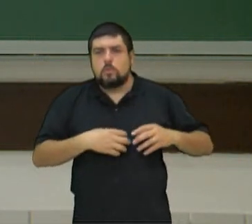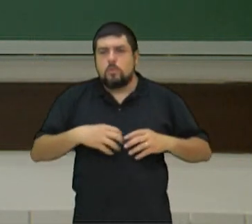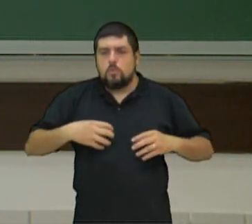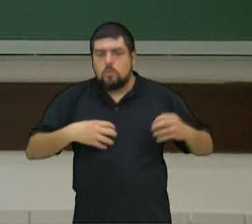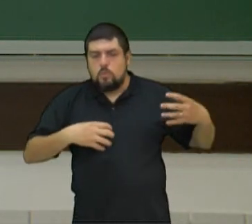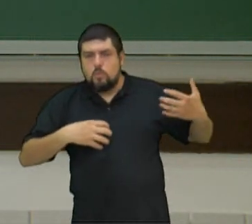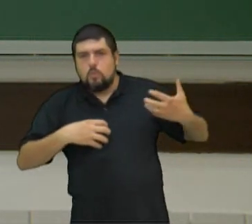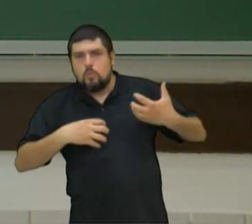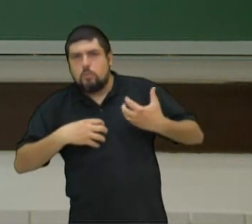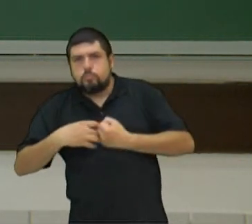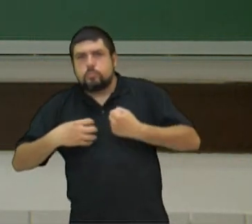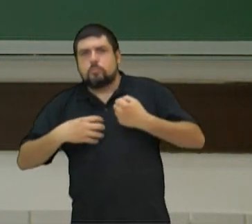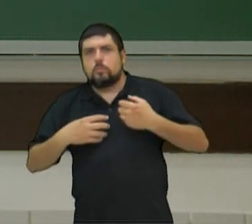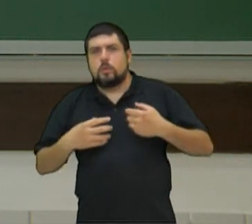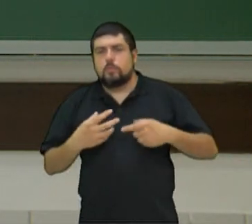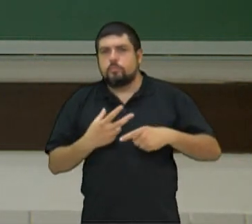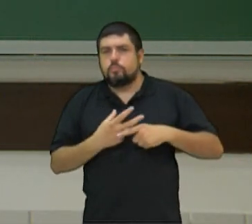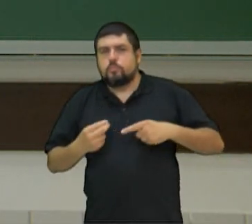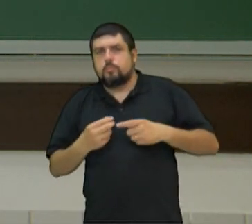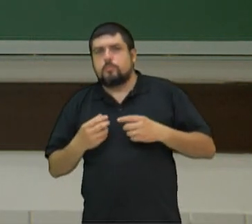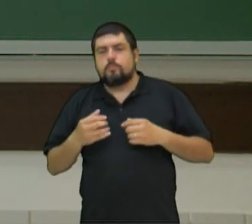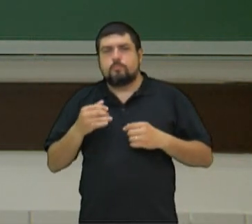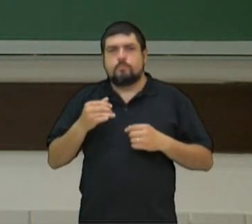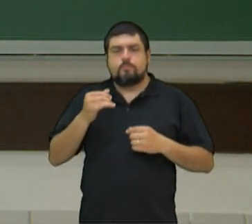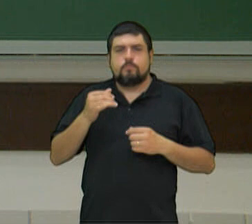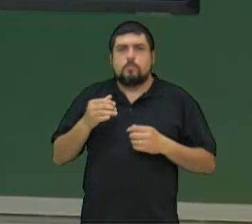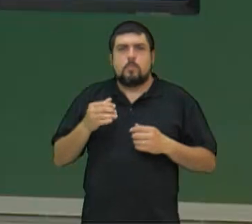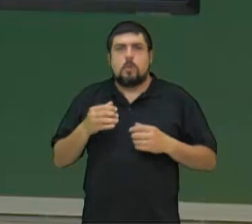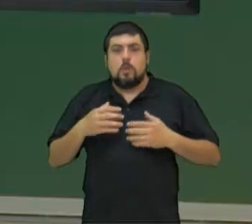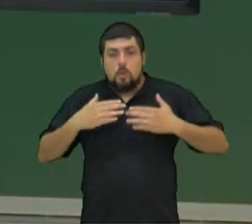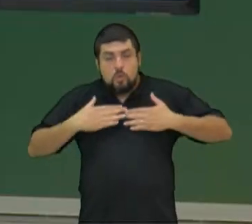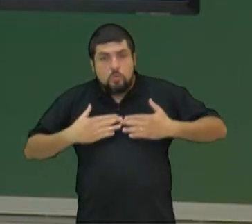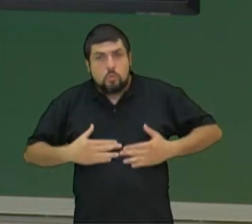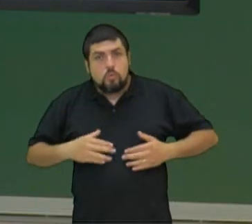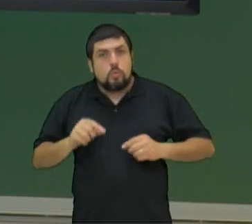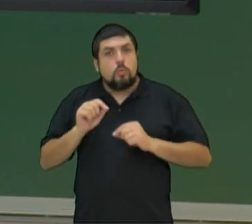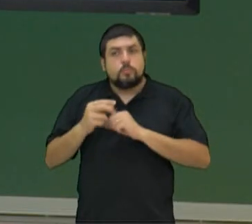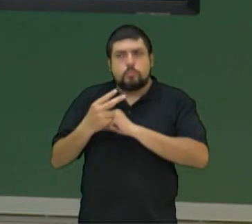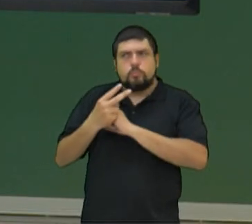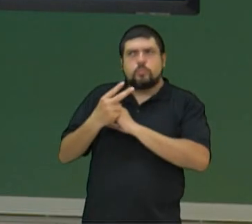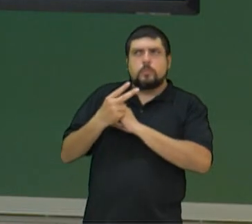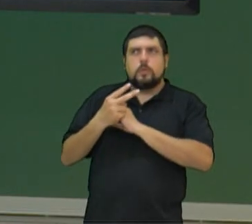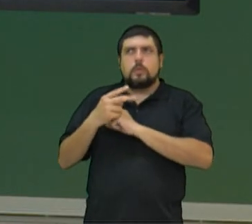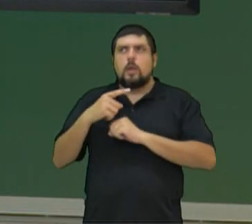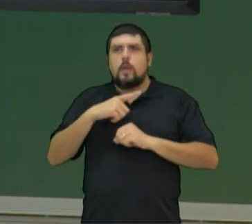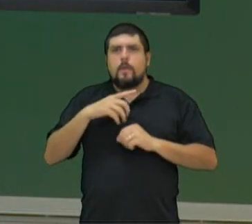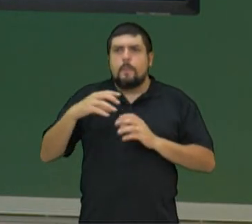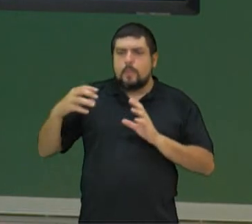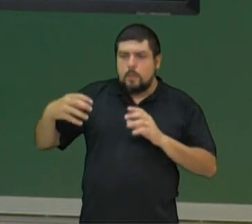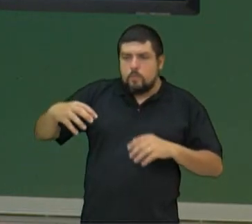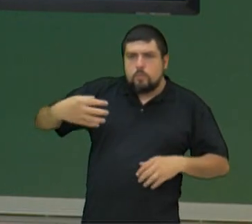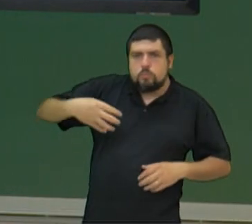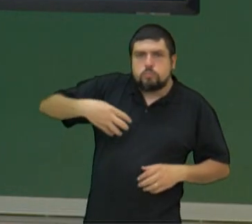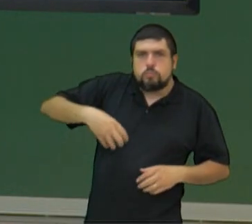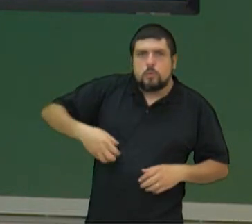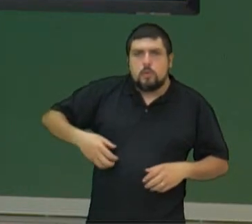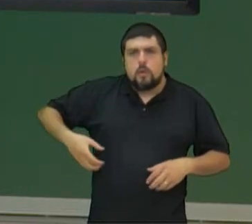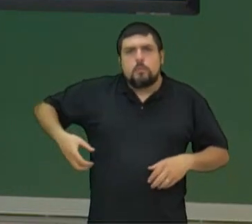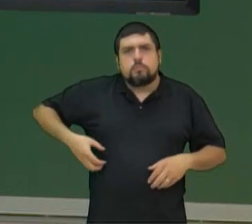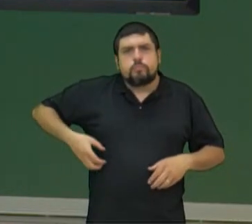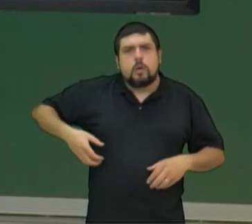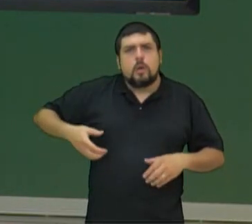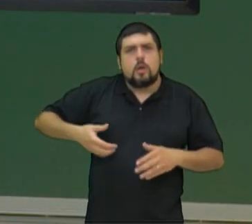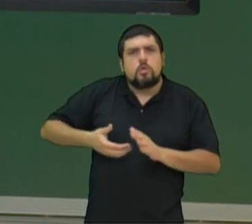transplantes, tá? Então, o corpo ele está tentando se proteger. Tem algo diferente ali, né? Foi tirado um